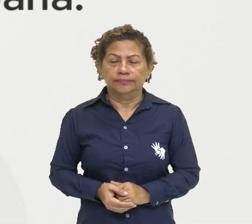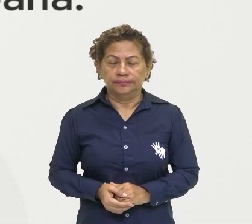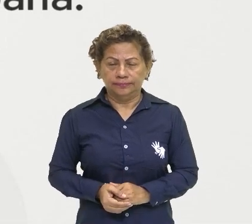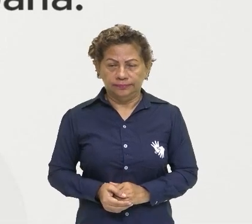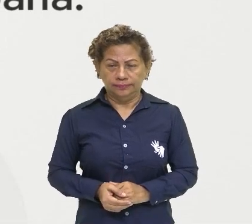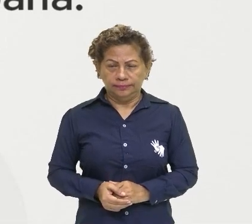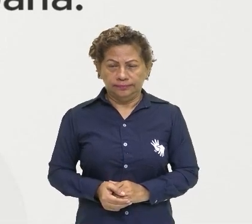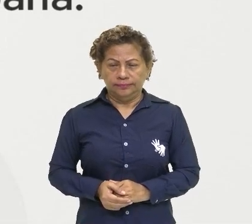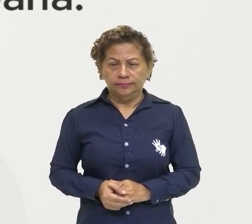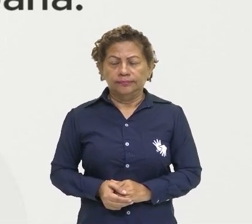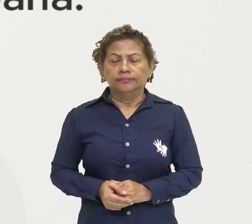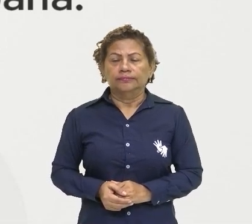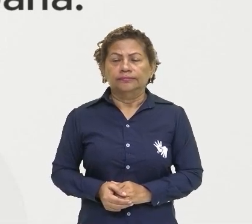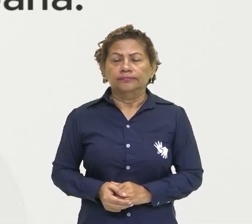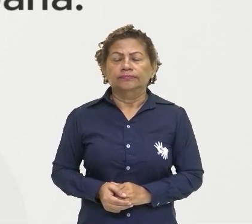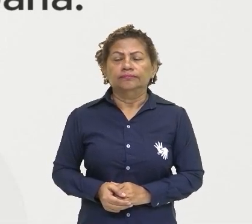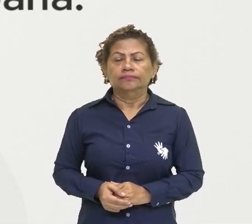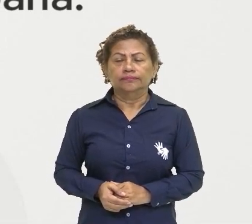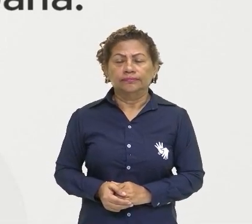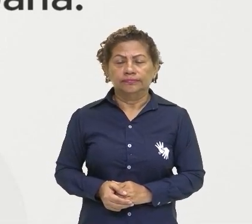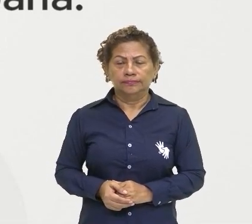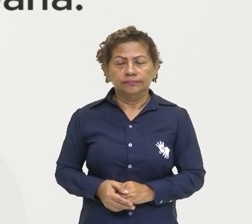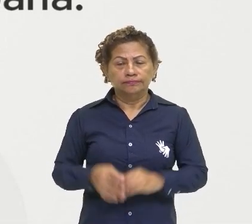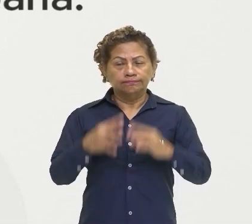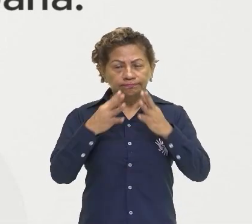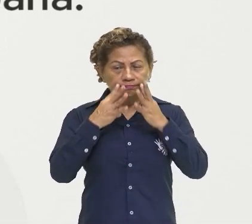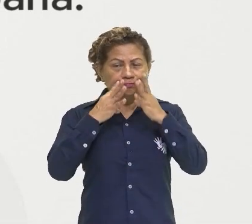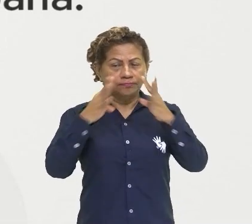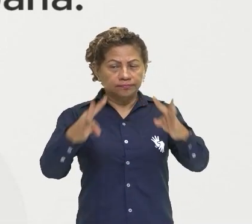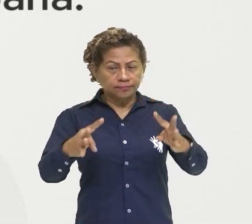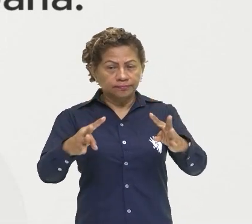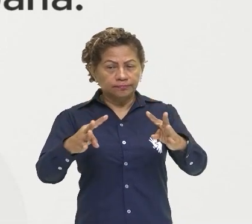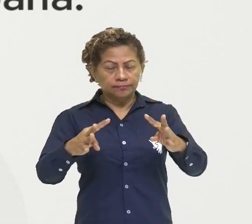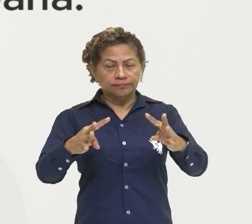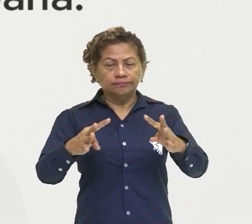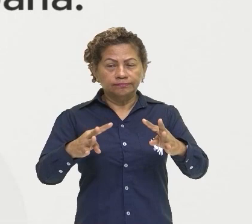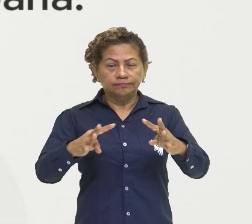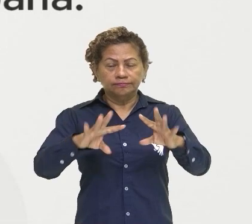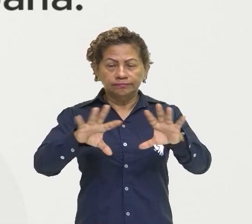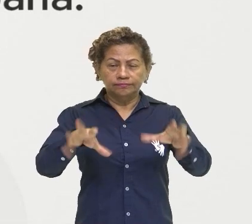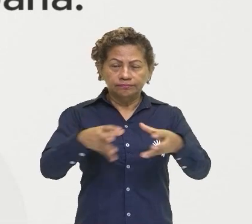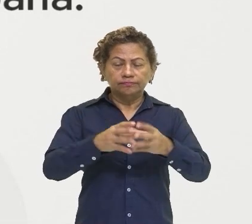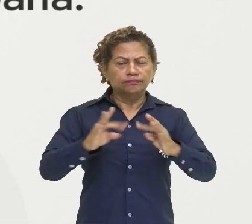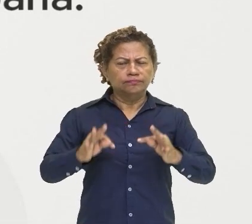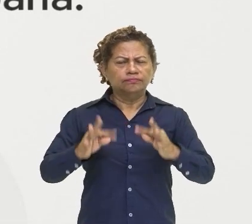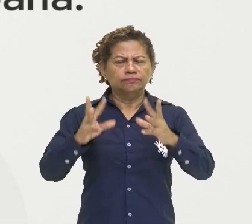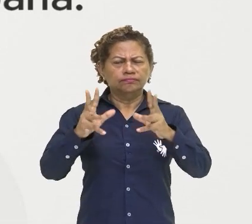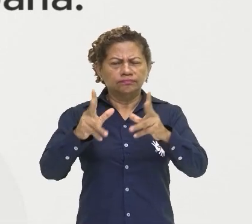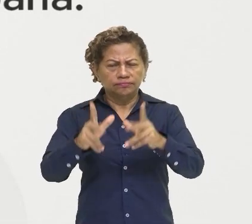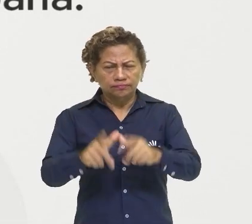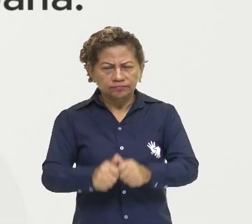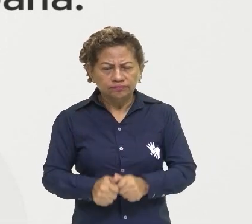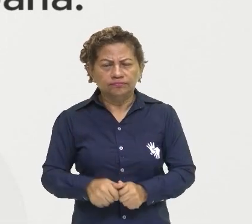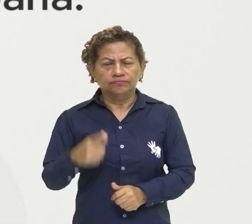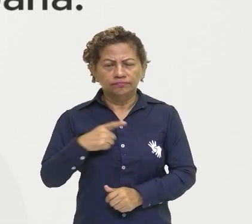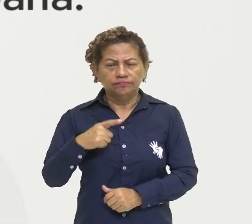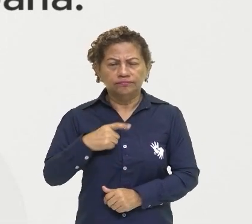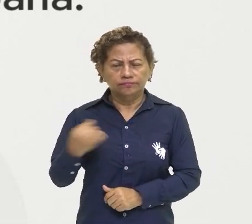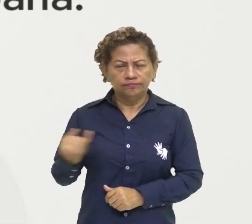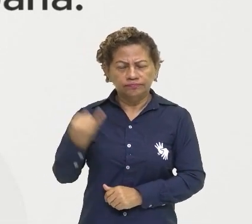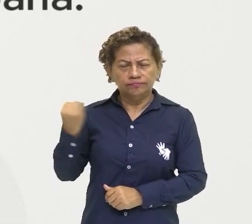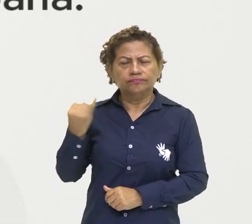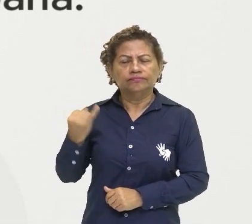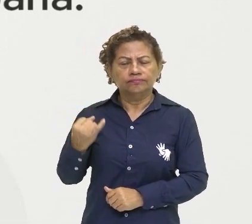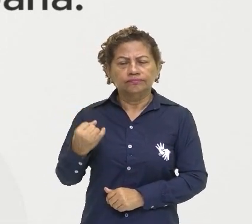interesse coletivo, garantir de forma mais justa os benefícios da cidade, que todo mundo tenha acesso a saneamento, saúde,